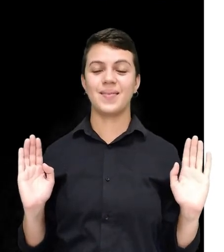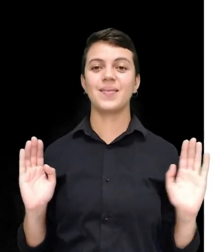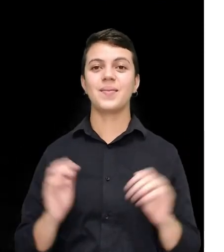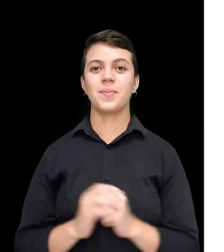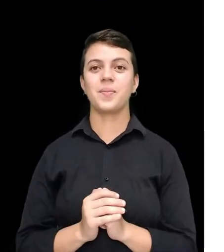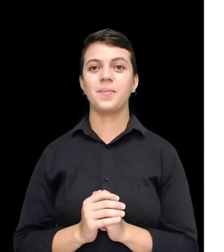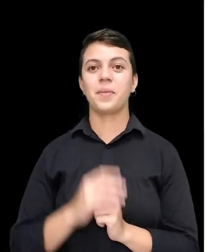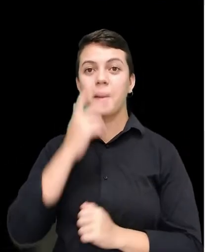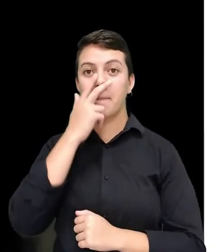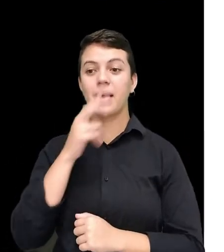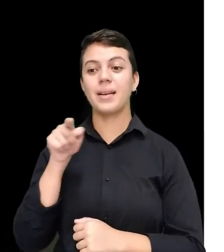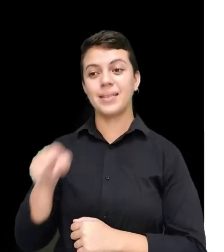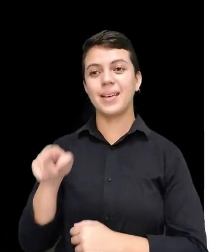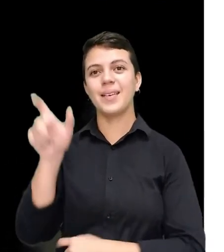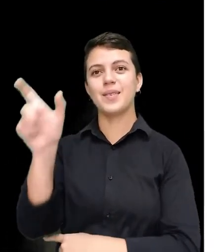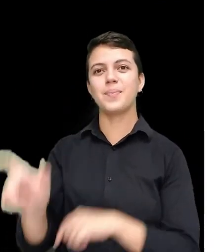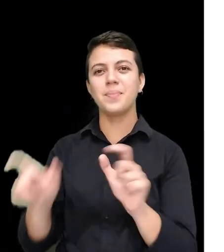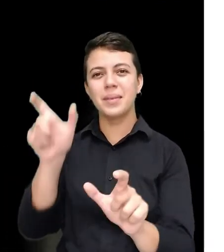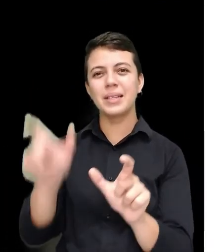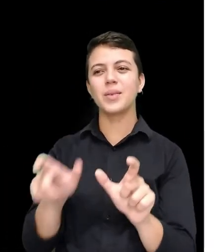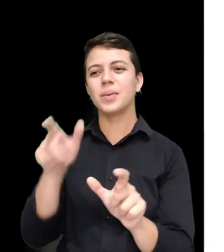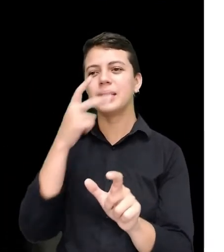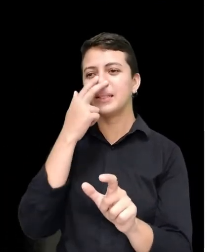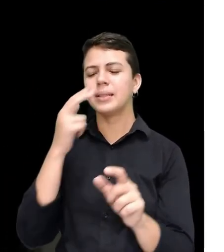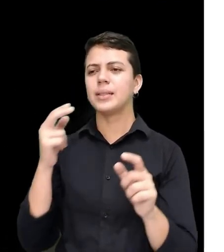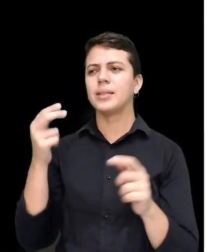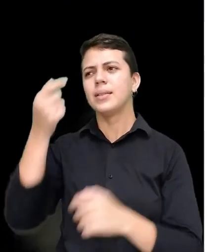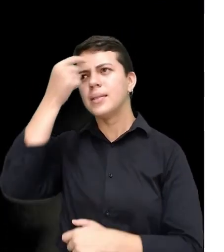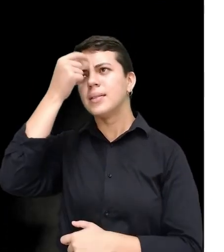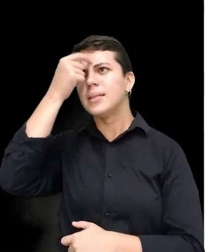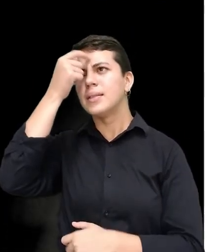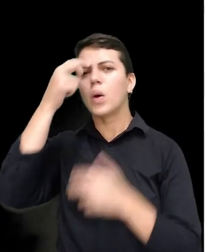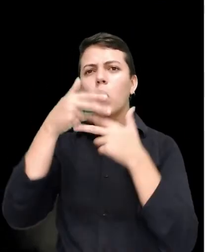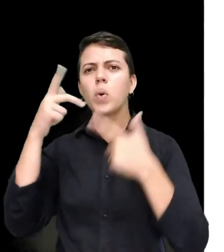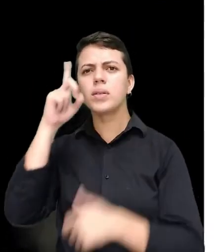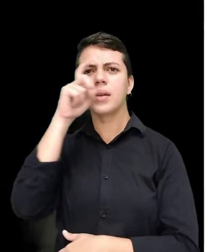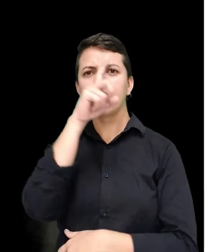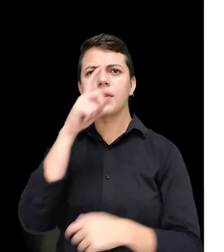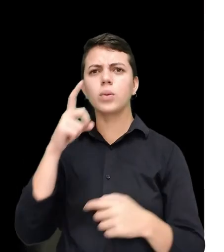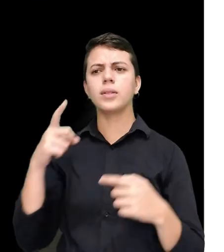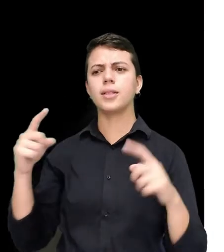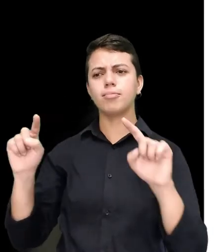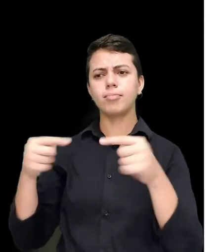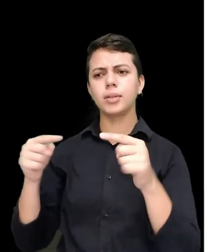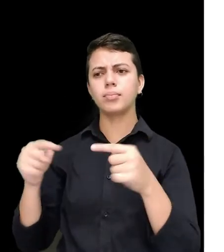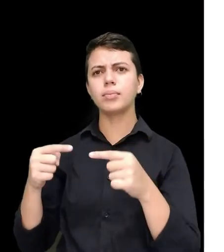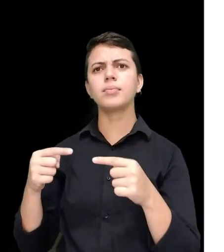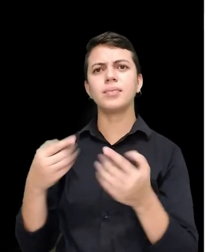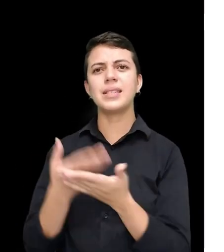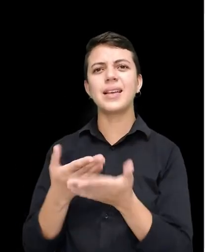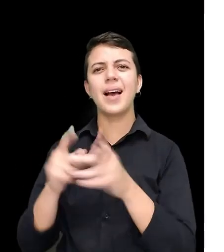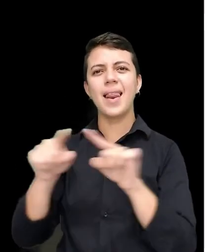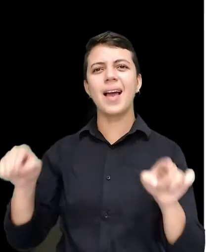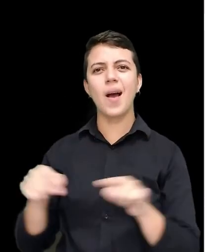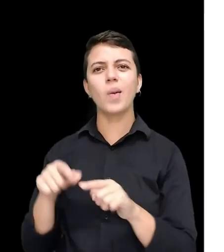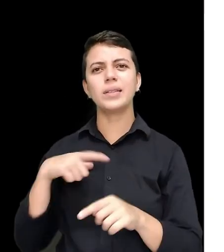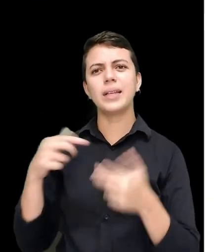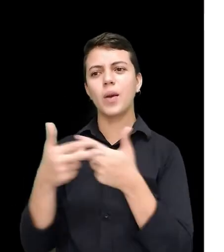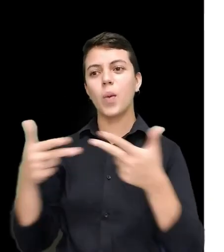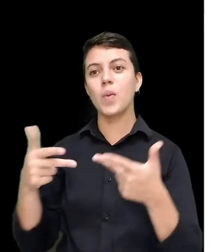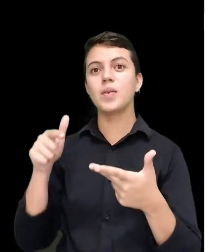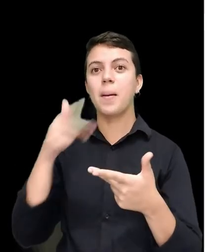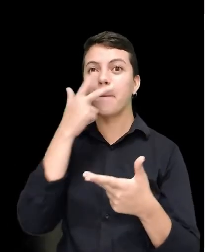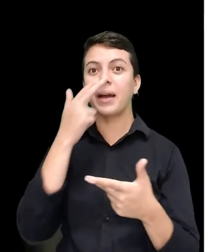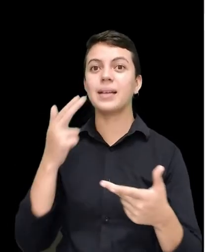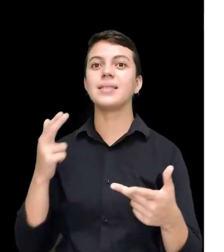começa a vivenciar aí esses desafios cognitivos, essas situações, problemas na sala de aula. Então,